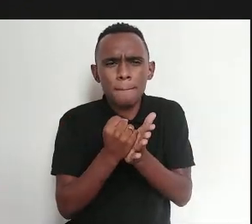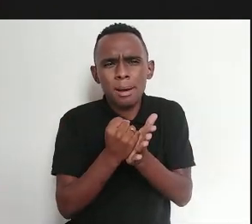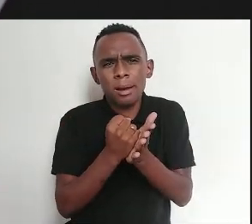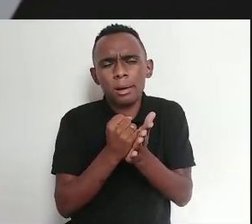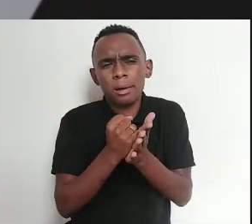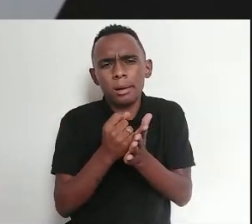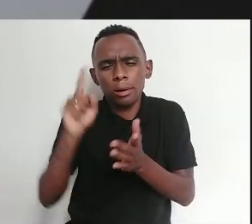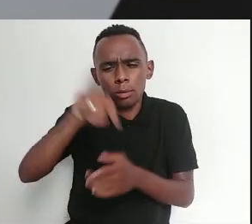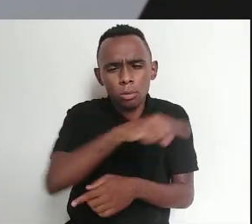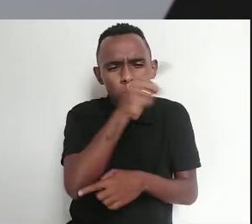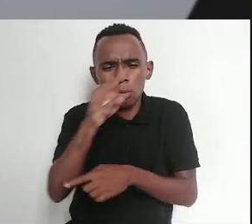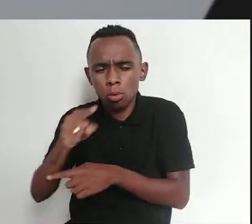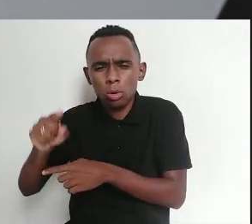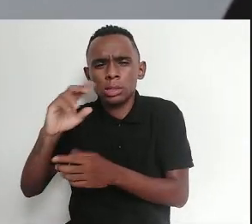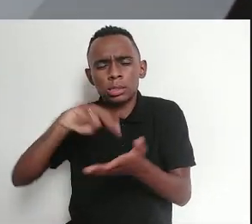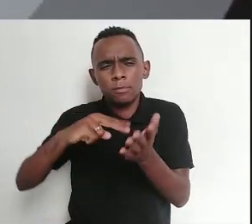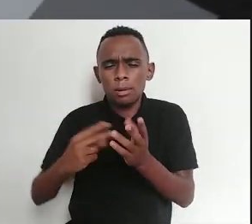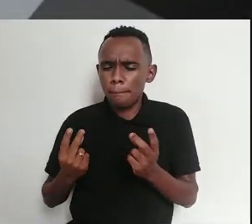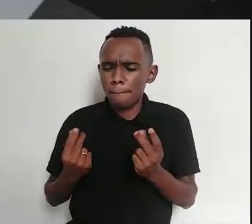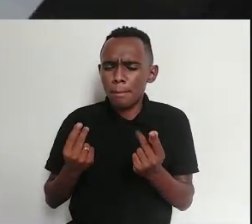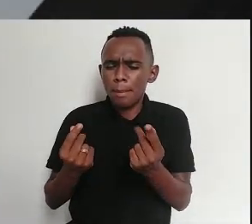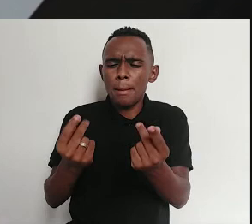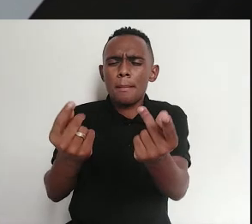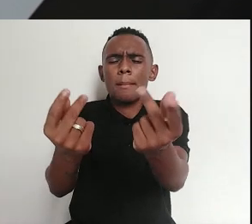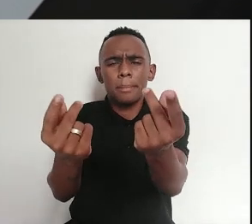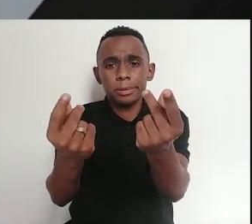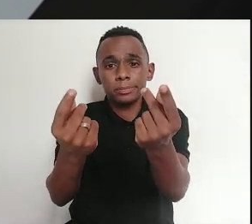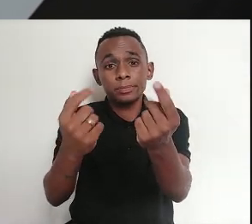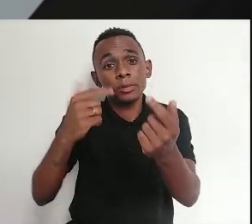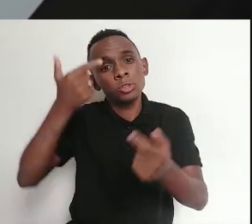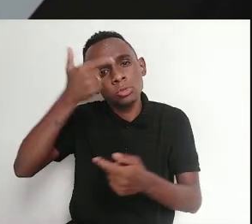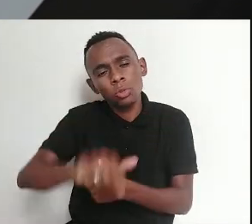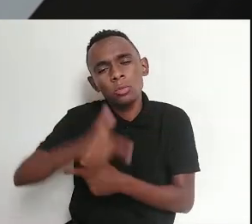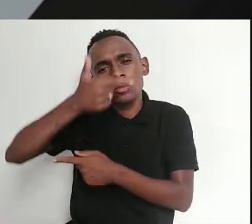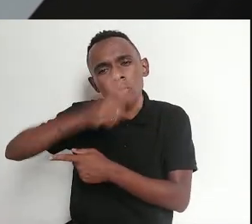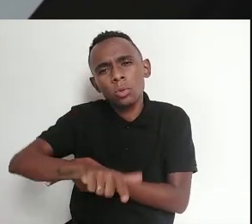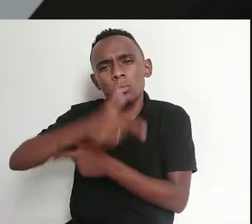infinito, que é aquele 8 assim, e aí eu fui repetindo ele,